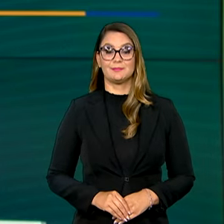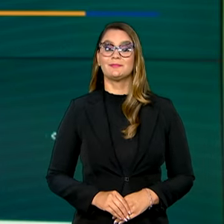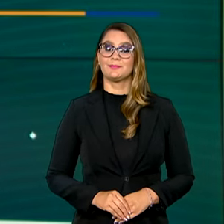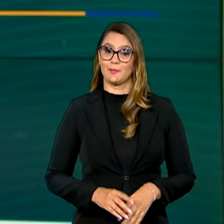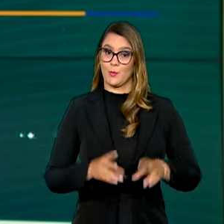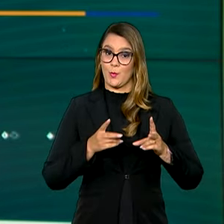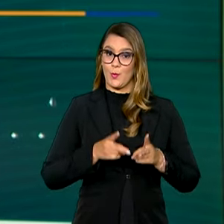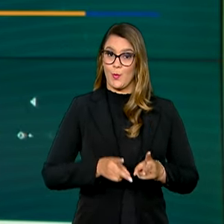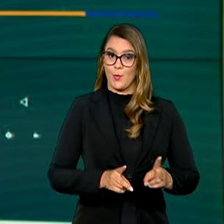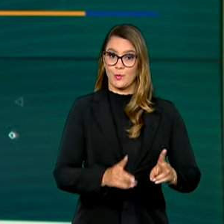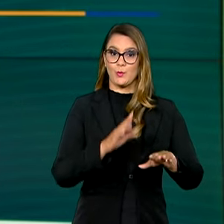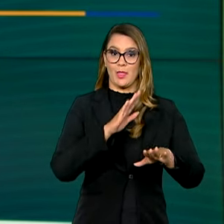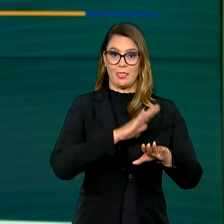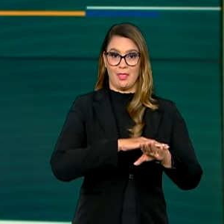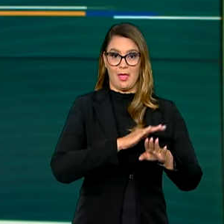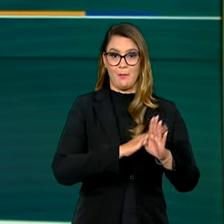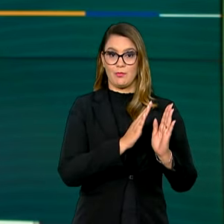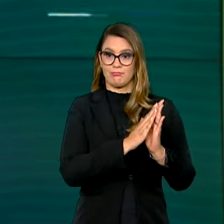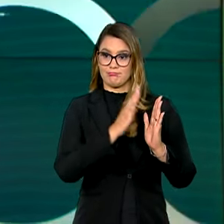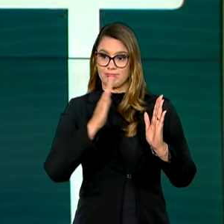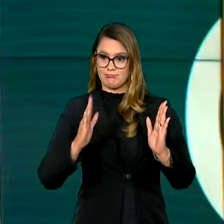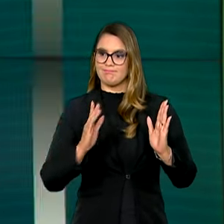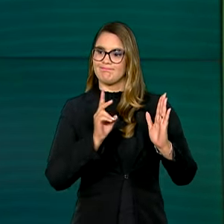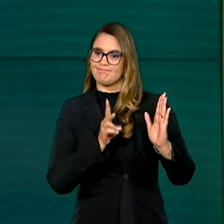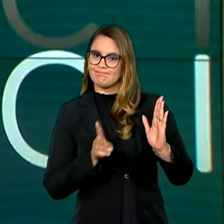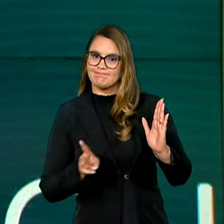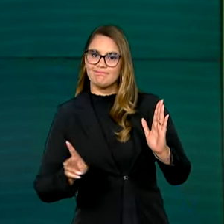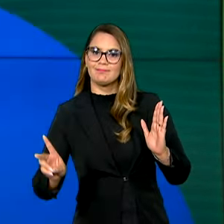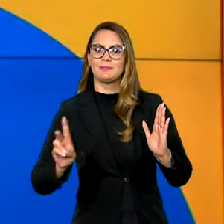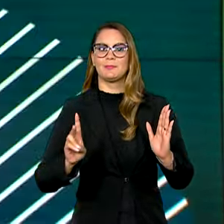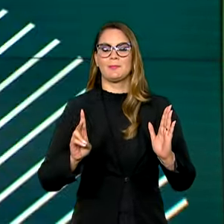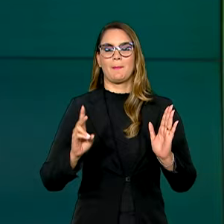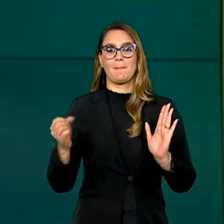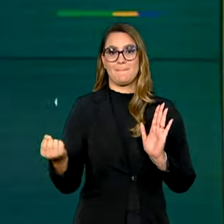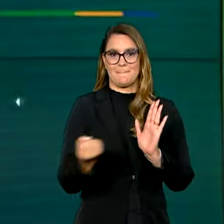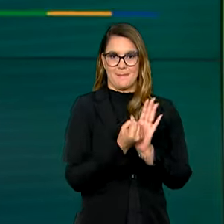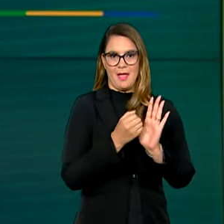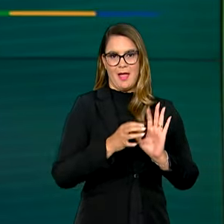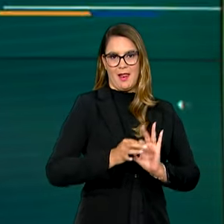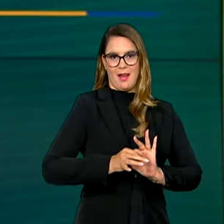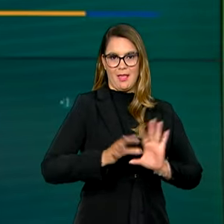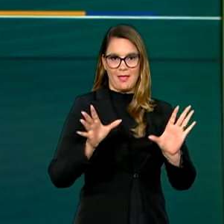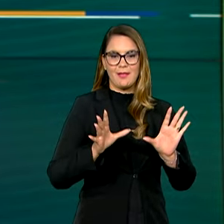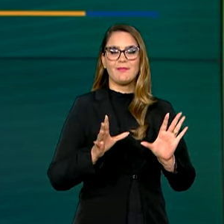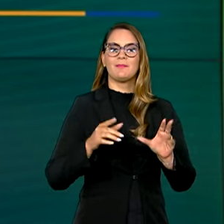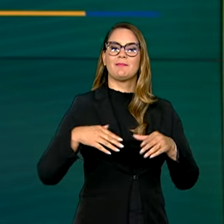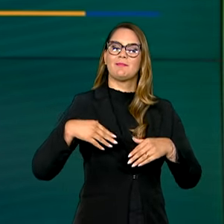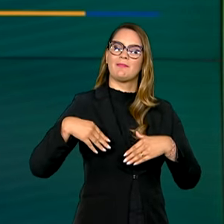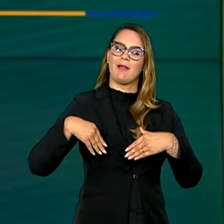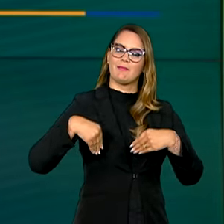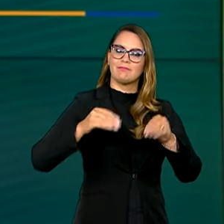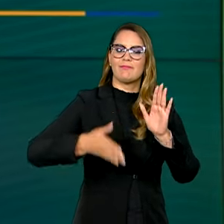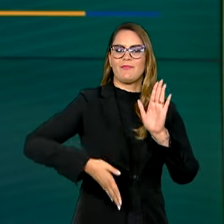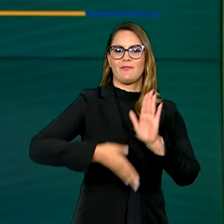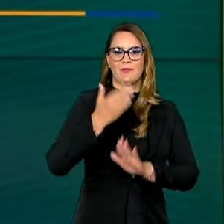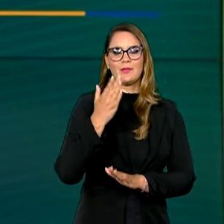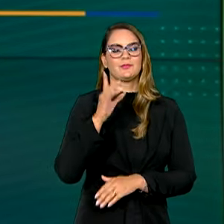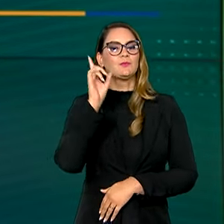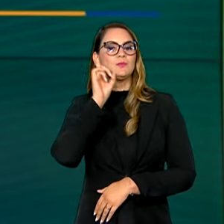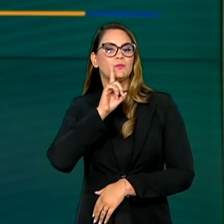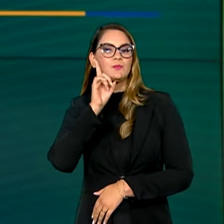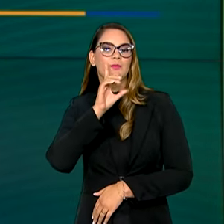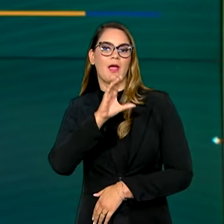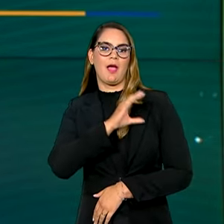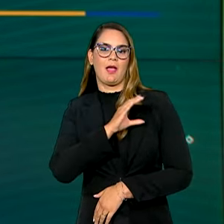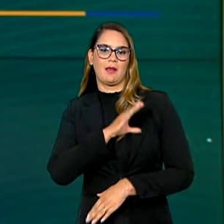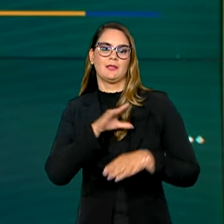nós voltamos com a prorrogação da isenção de vistos para turistas dos Estados Unidos, Austrália e Canadá. A meta é